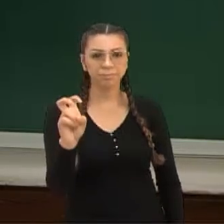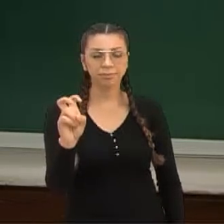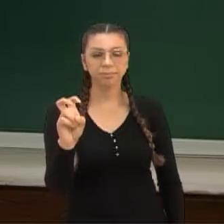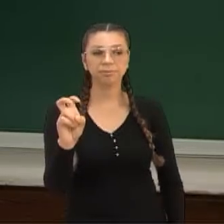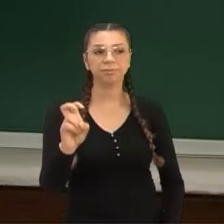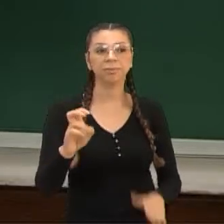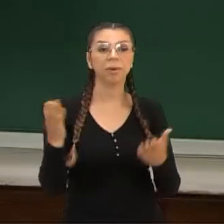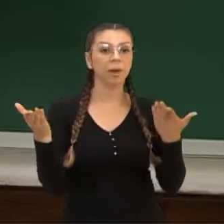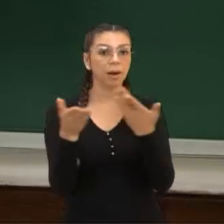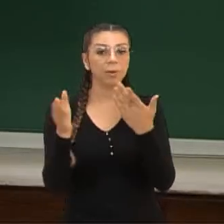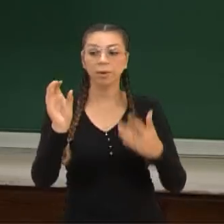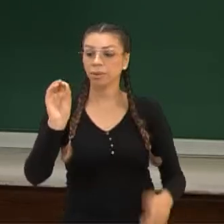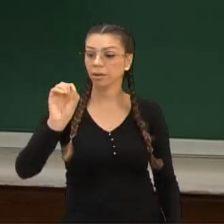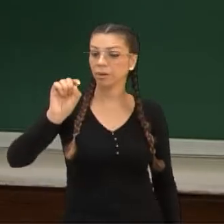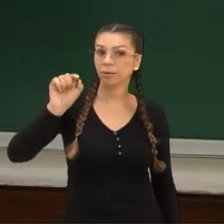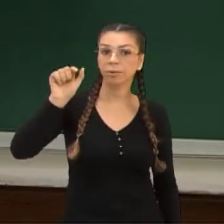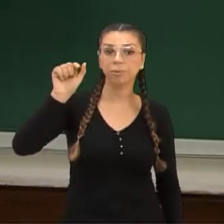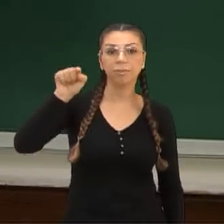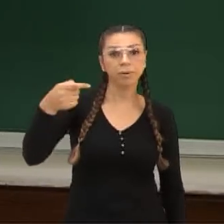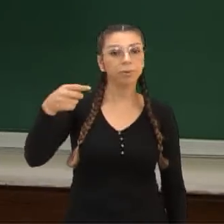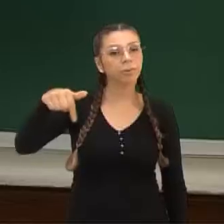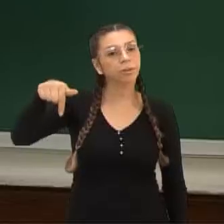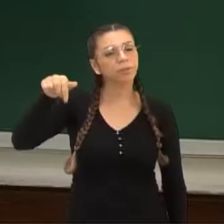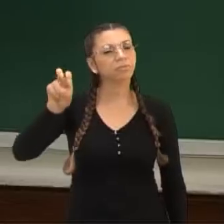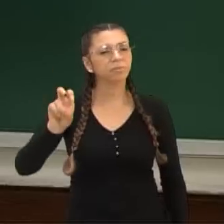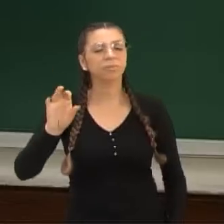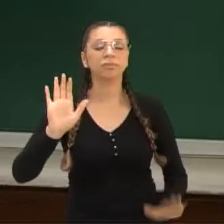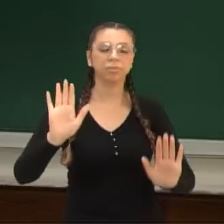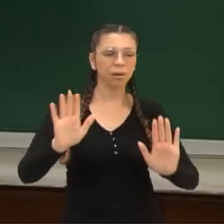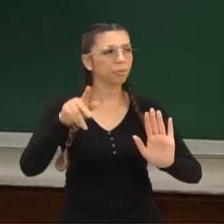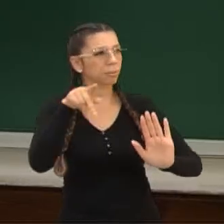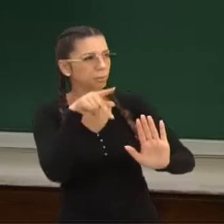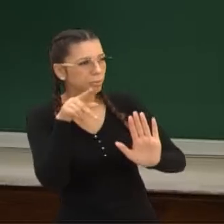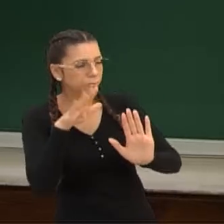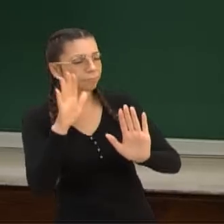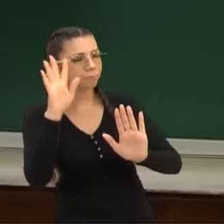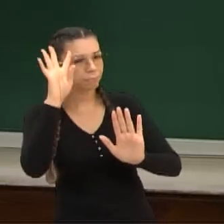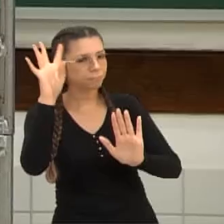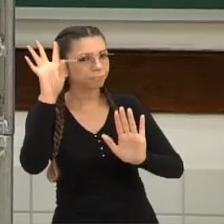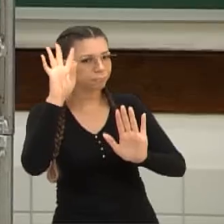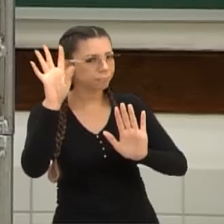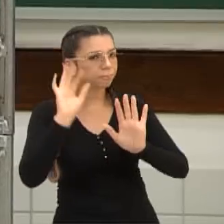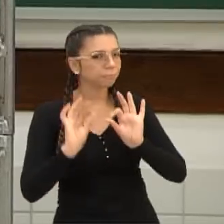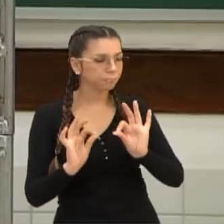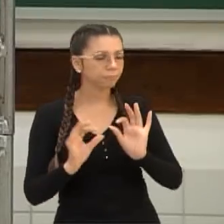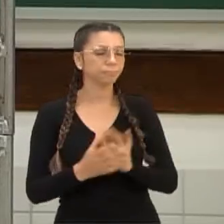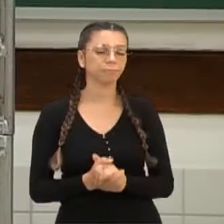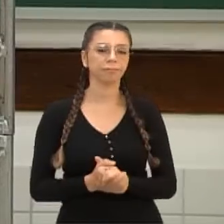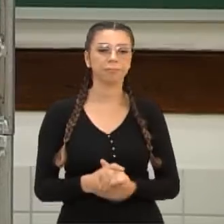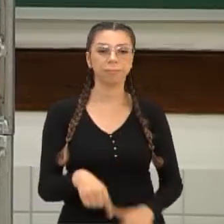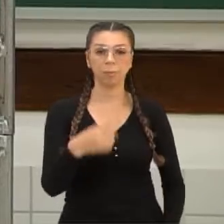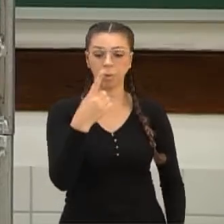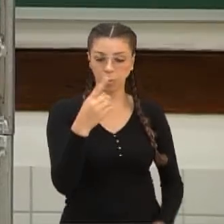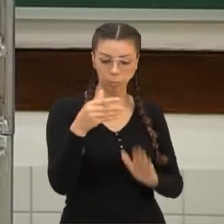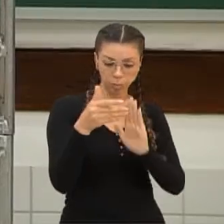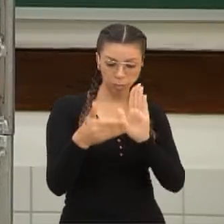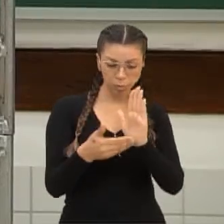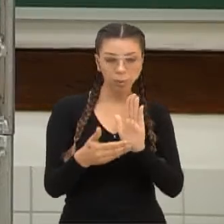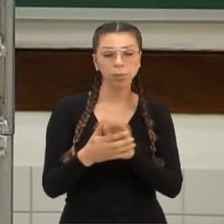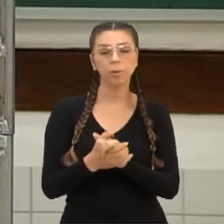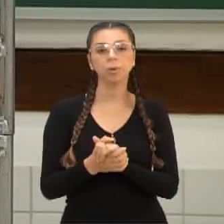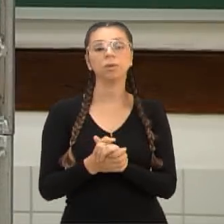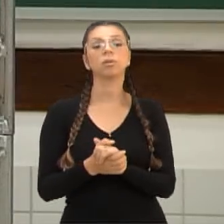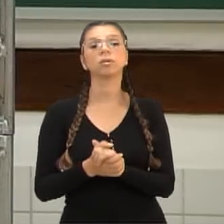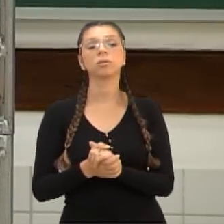no 0,75. Ah, então, peraí, professora, vamos pensar aqui uma coisa. Um inteiro, se eu dividir em